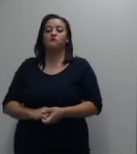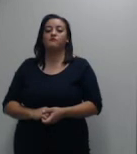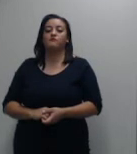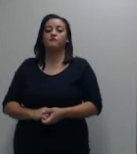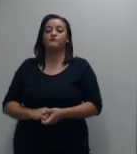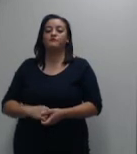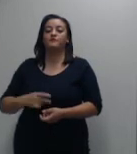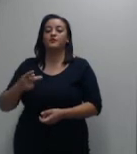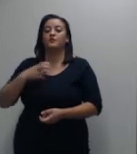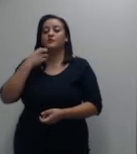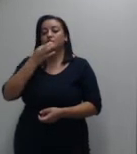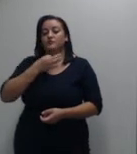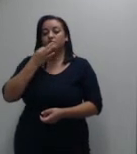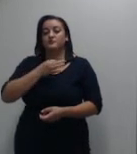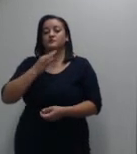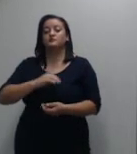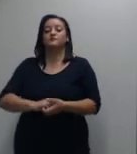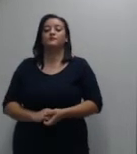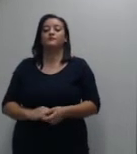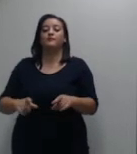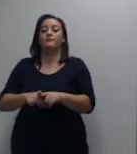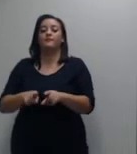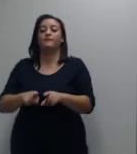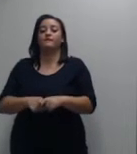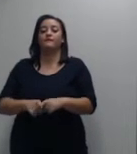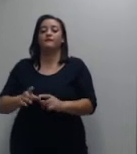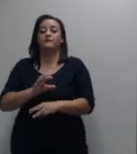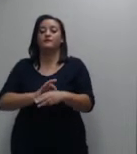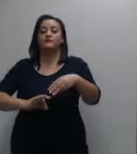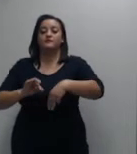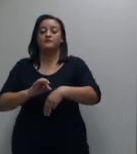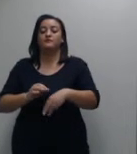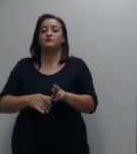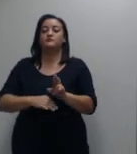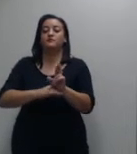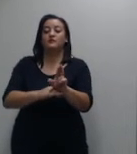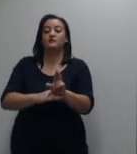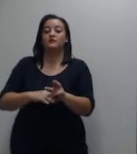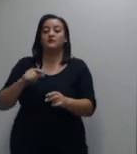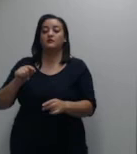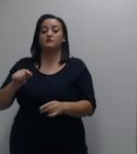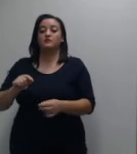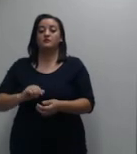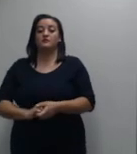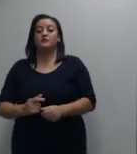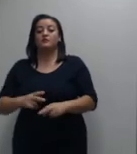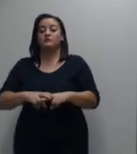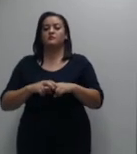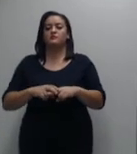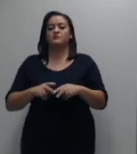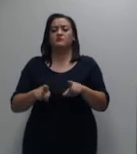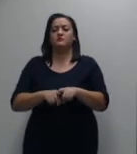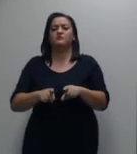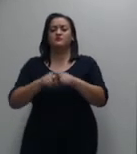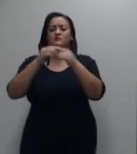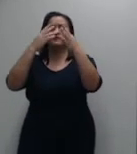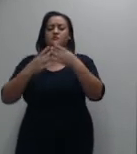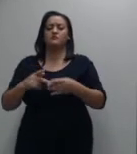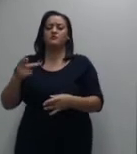por situações sabe o dente ela torre senhor cuidados um pouco de nos traz